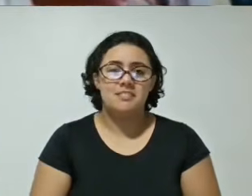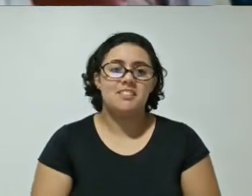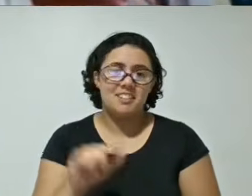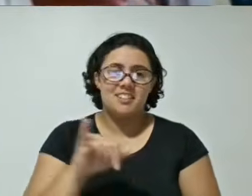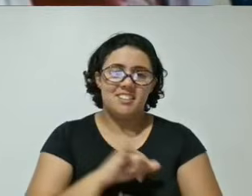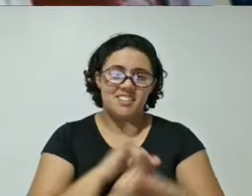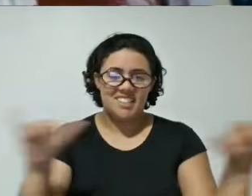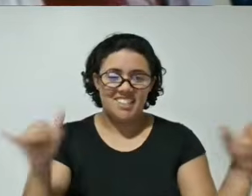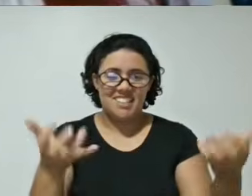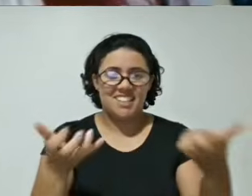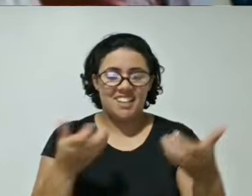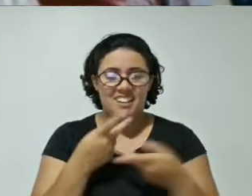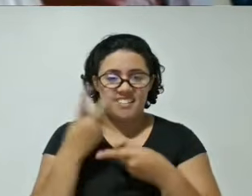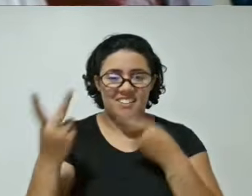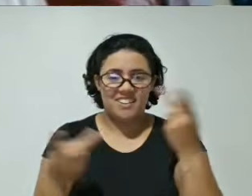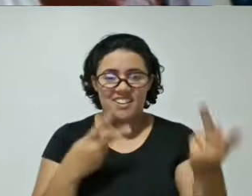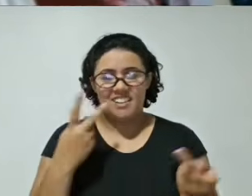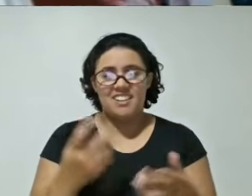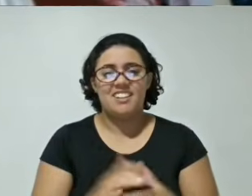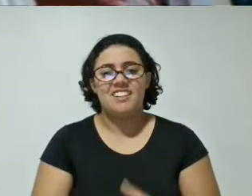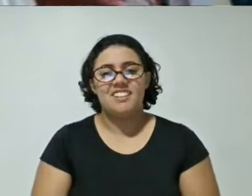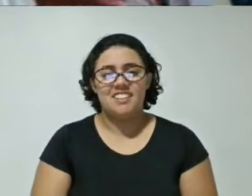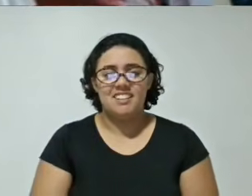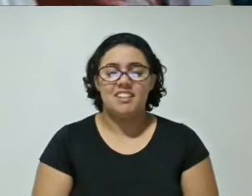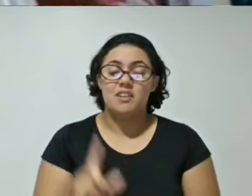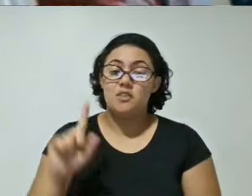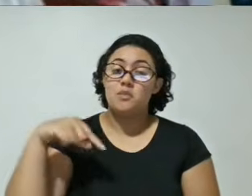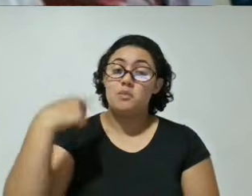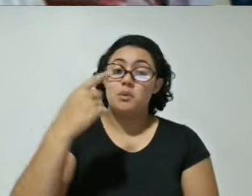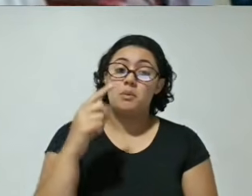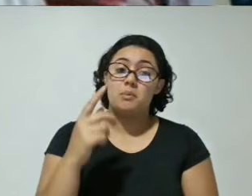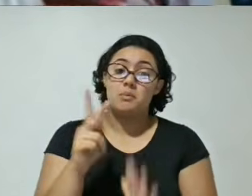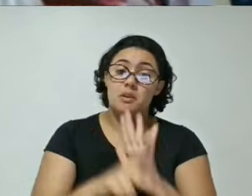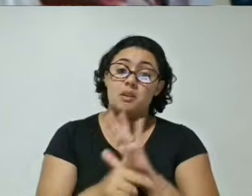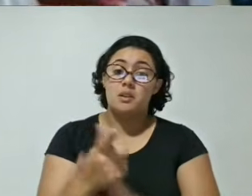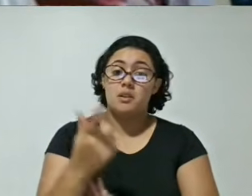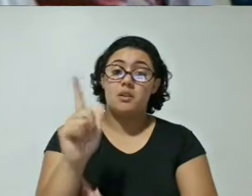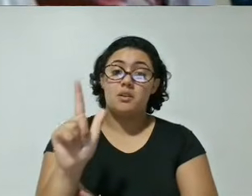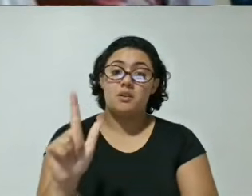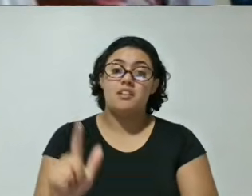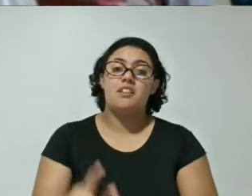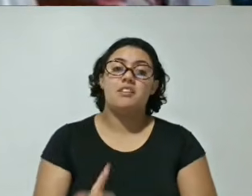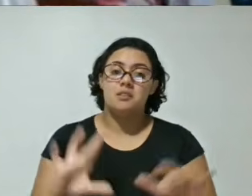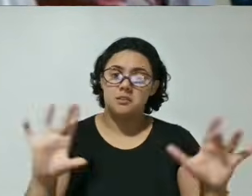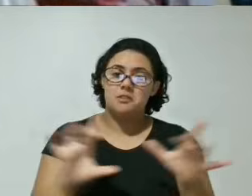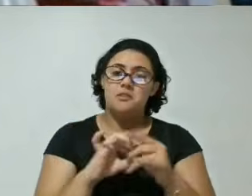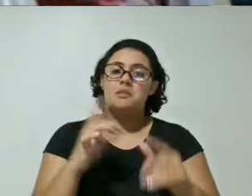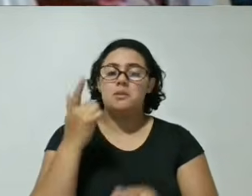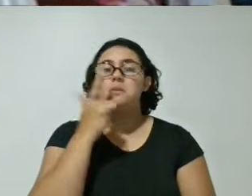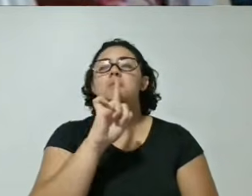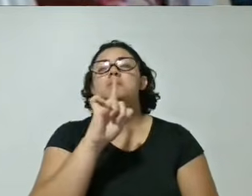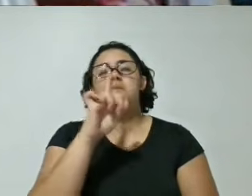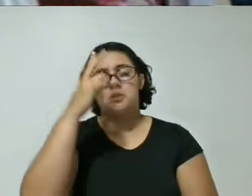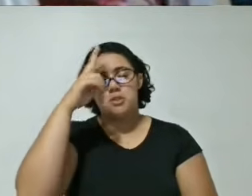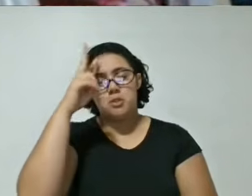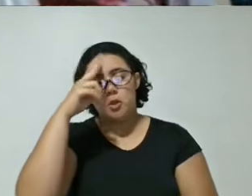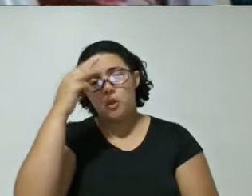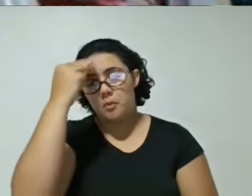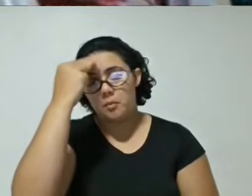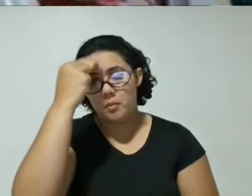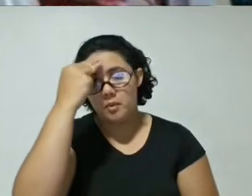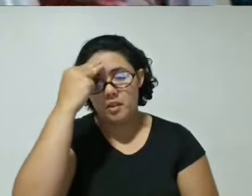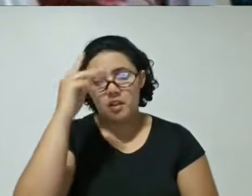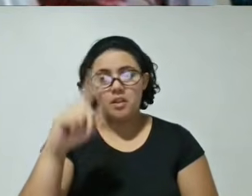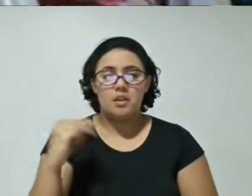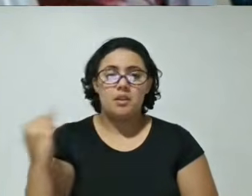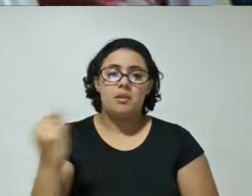deixar. E esses projetos, eles estão alicerçados, né, nessa história, nessa memória, e são